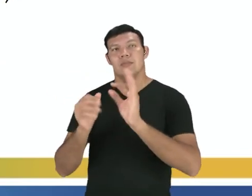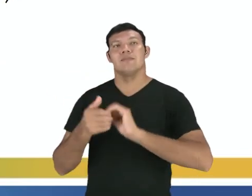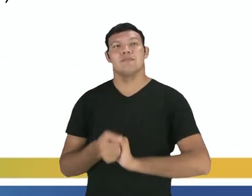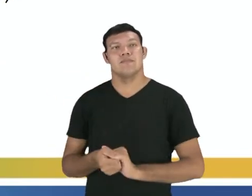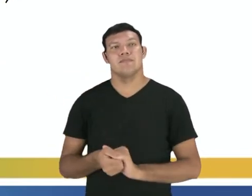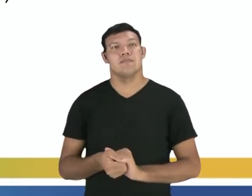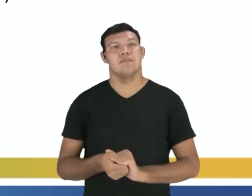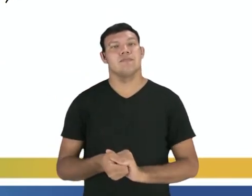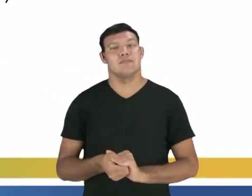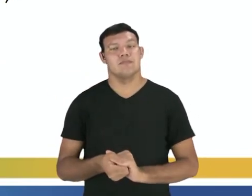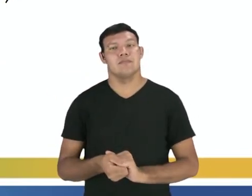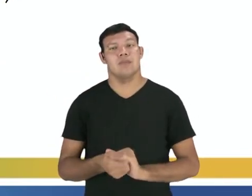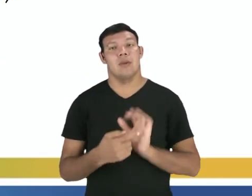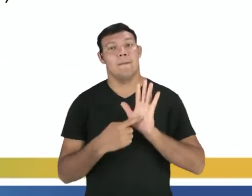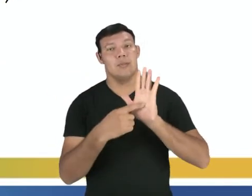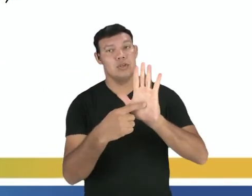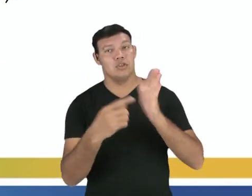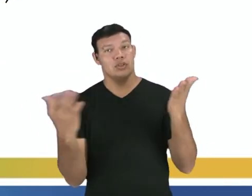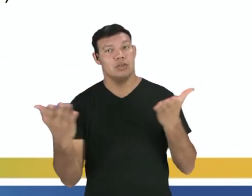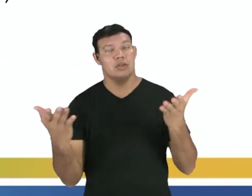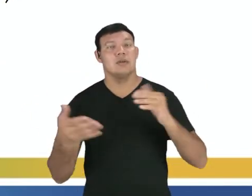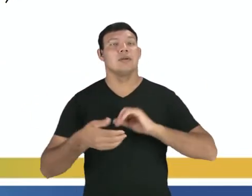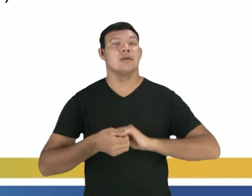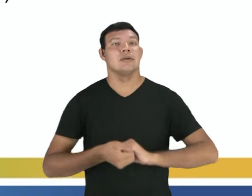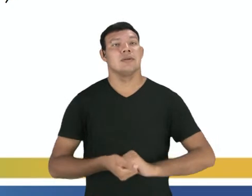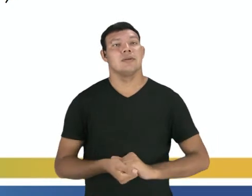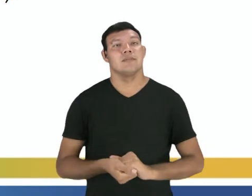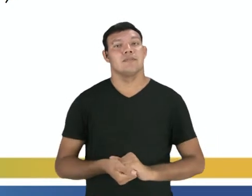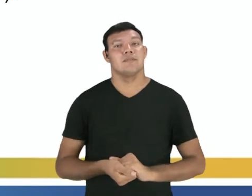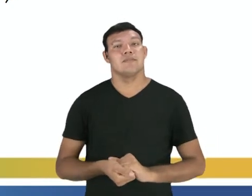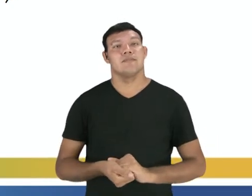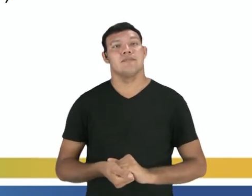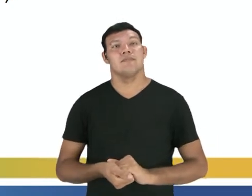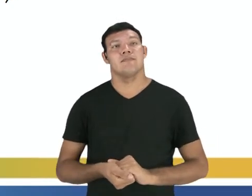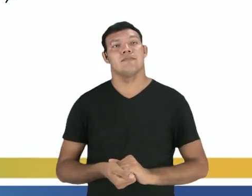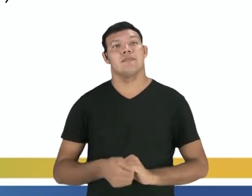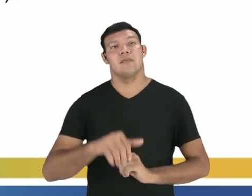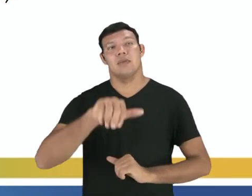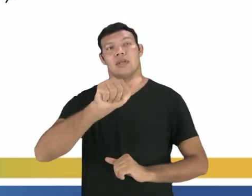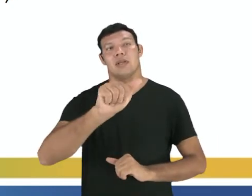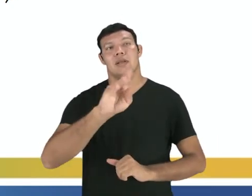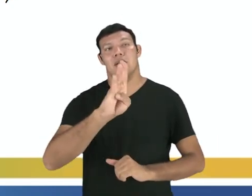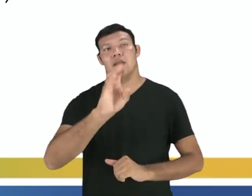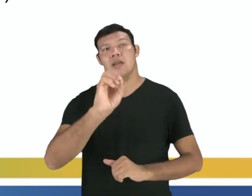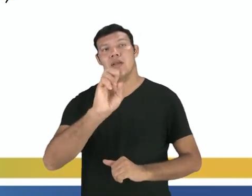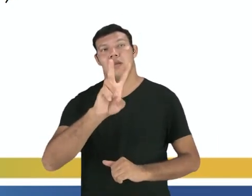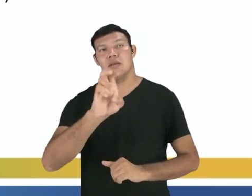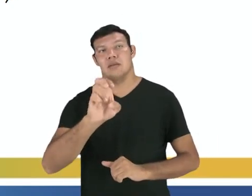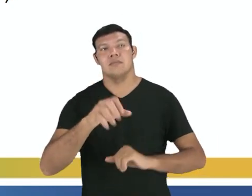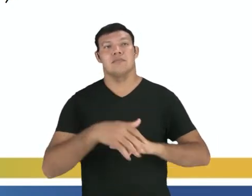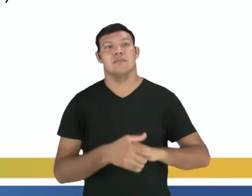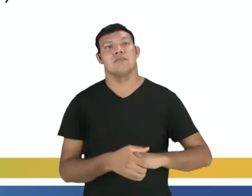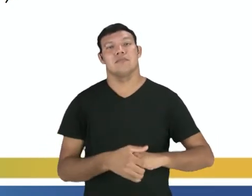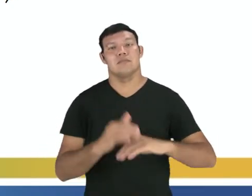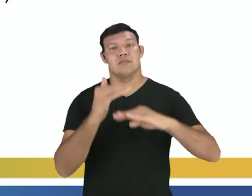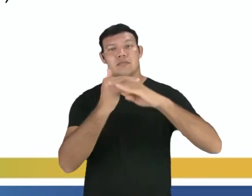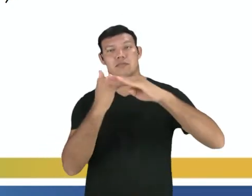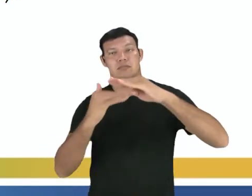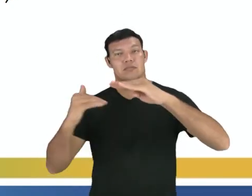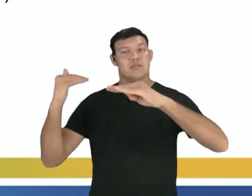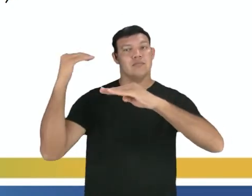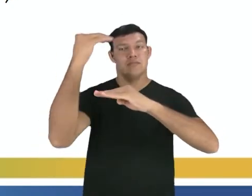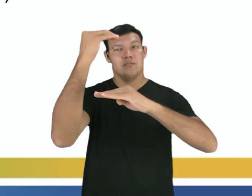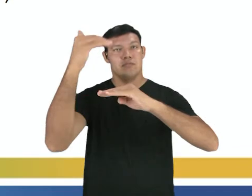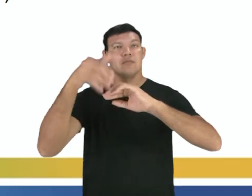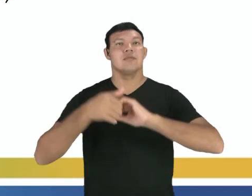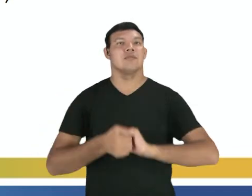algumas que eu trouxe aqui para nós a primeira aban significa acima de mais